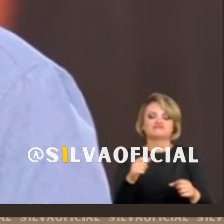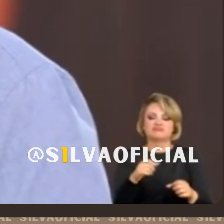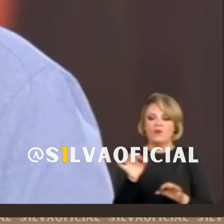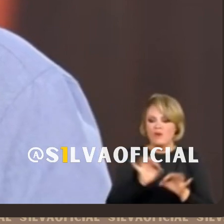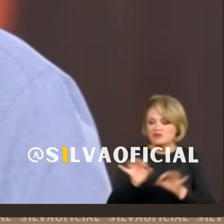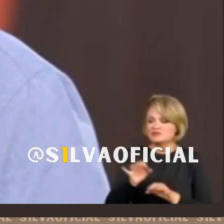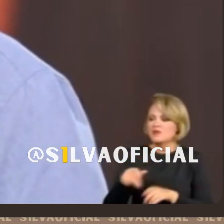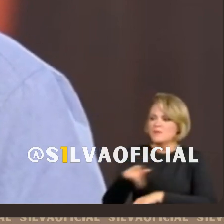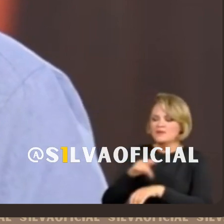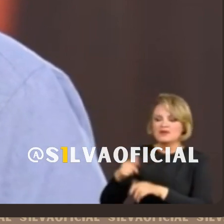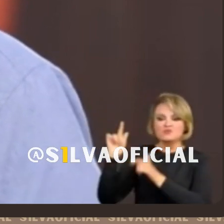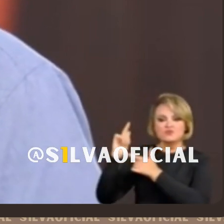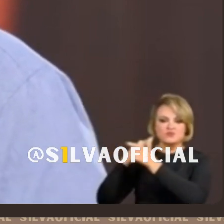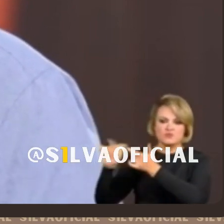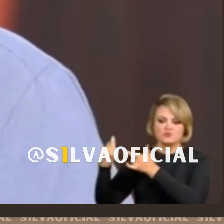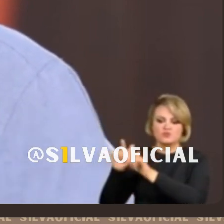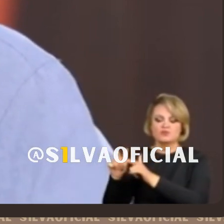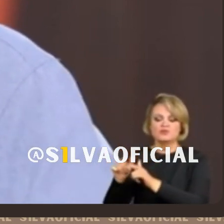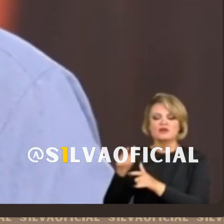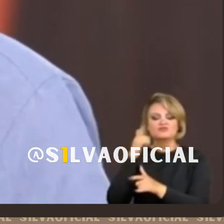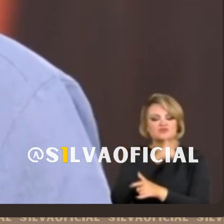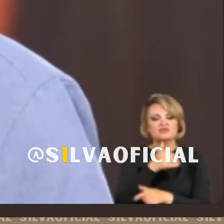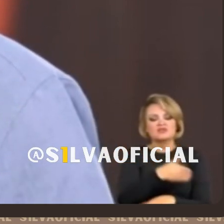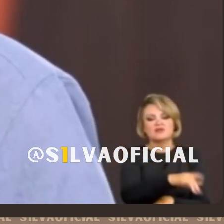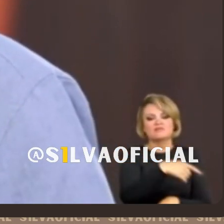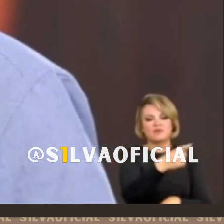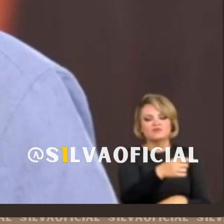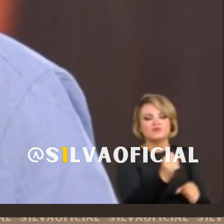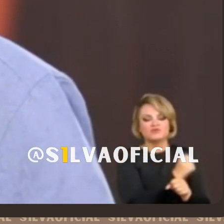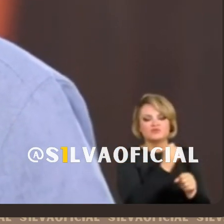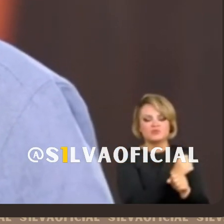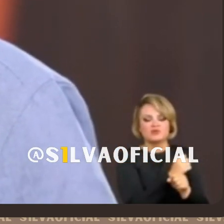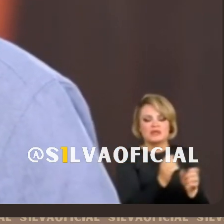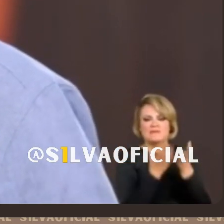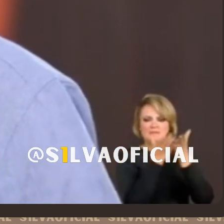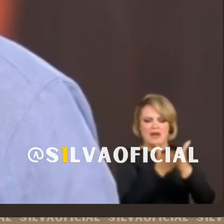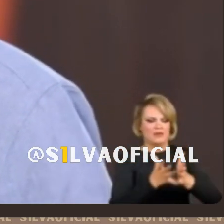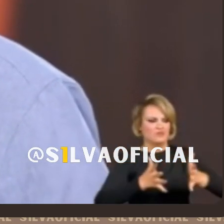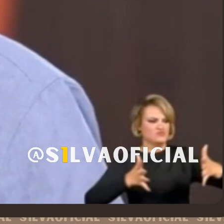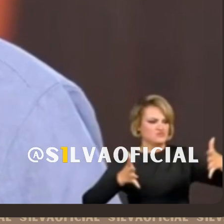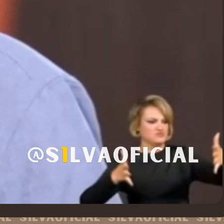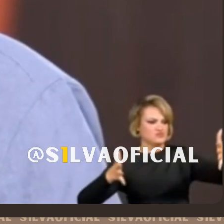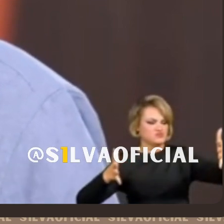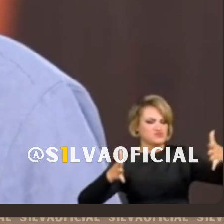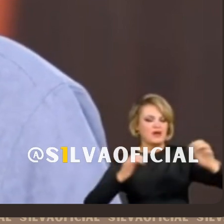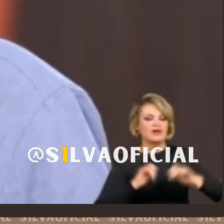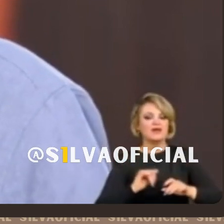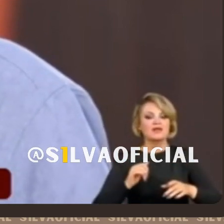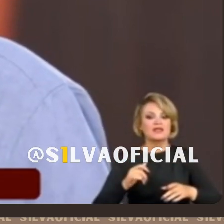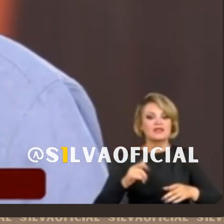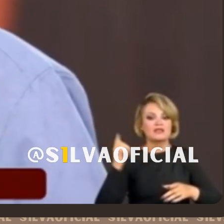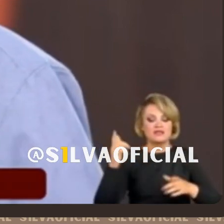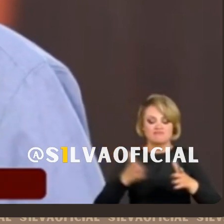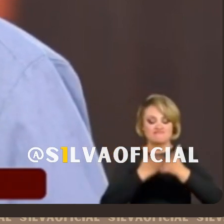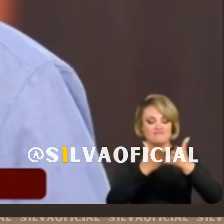apenas grandes navios, mas navio para fazer o transporte aqui. Veja, nós temos 8 mil quilômetros de costa marítima. Não é necessário